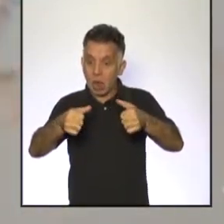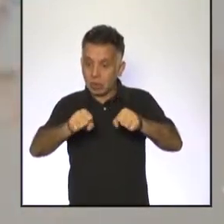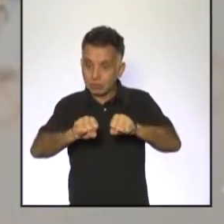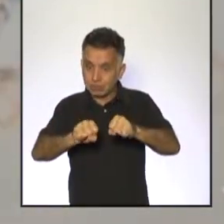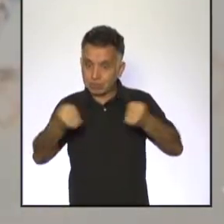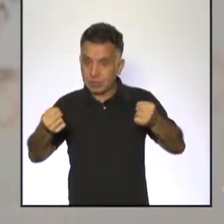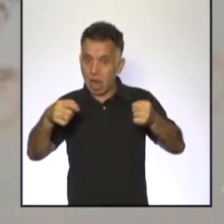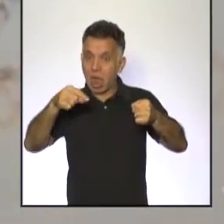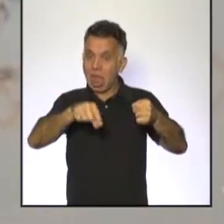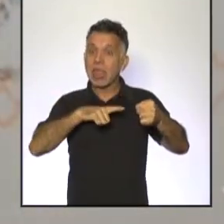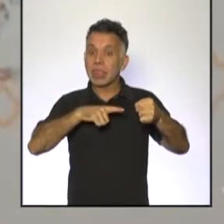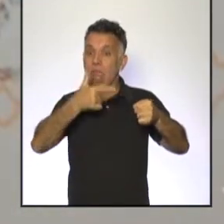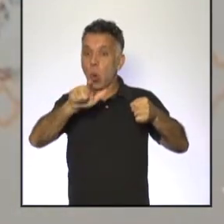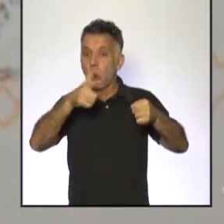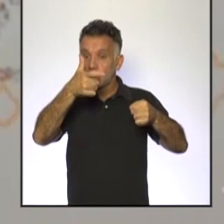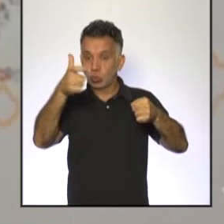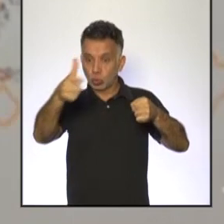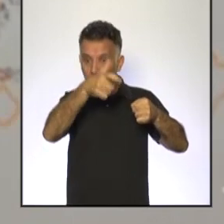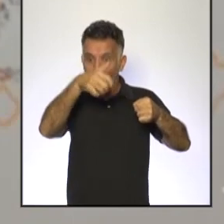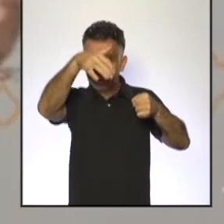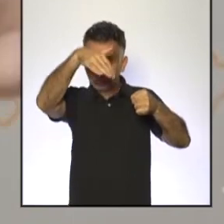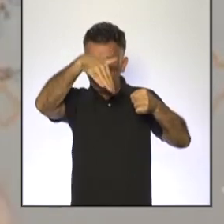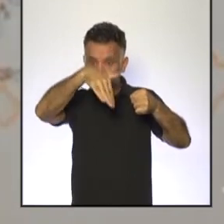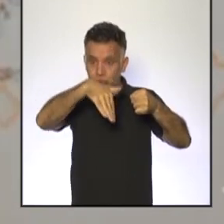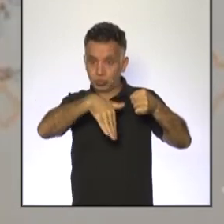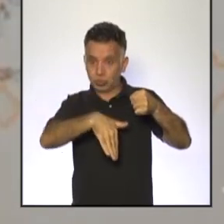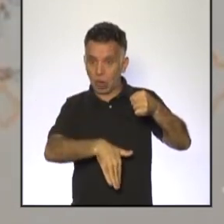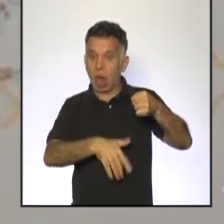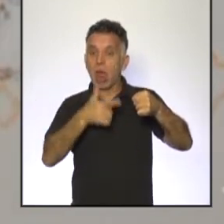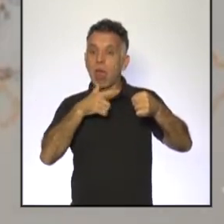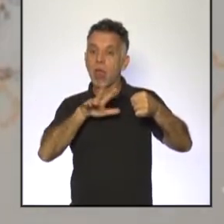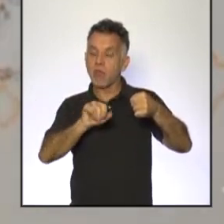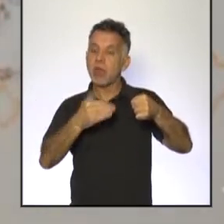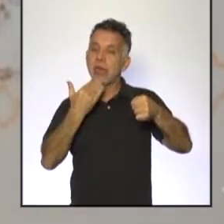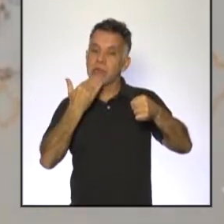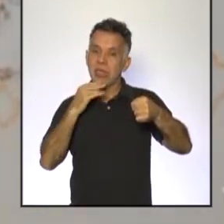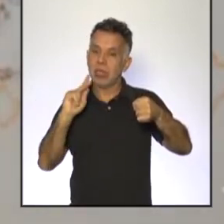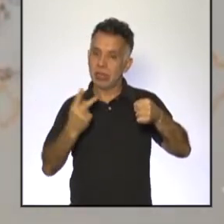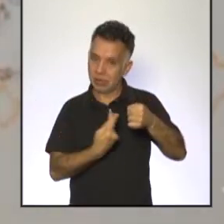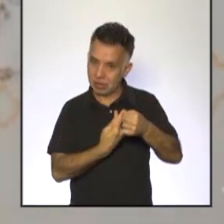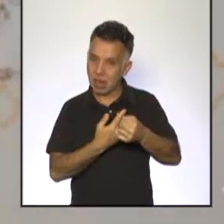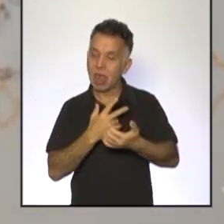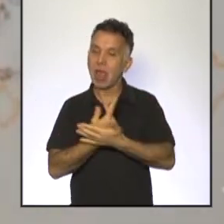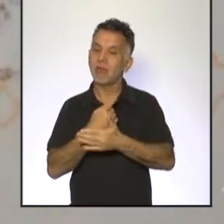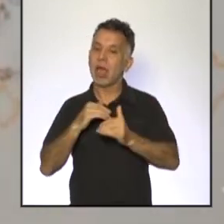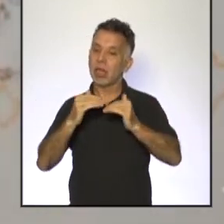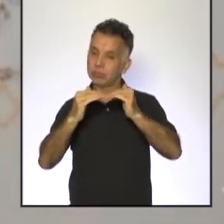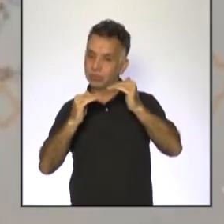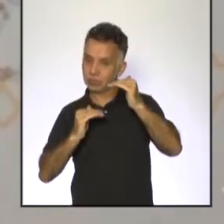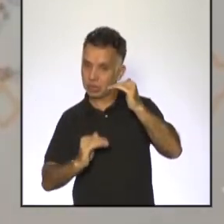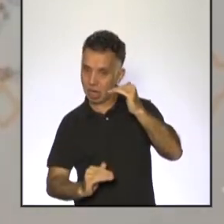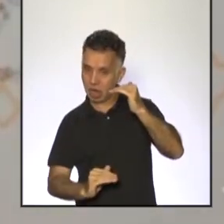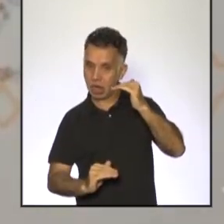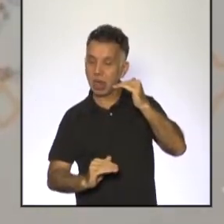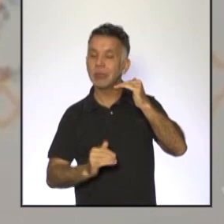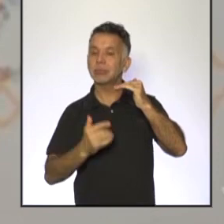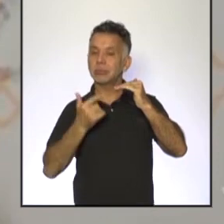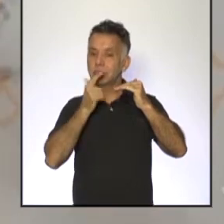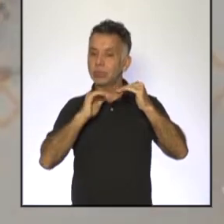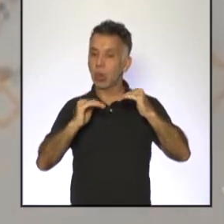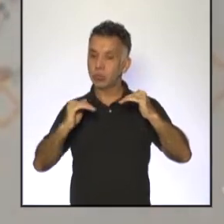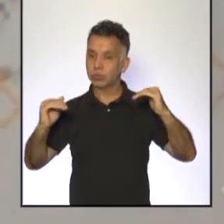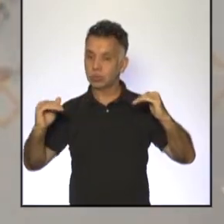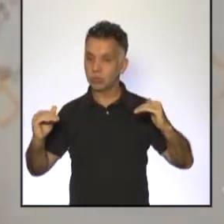sofrer rebaixamento muito substancial. Essa falha vai criar pontos rebaixados, chamados grabens,